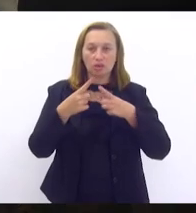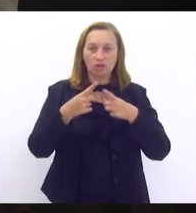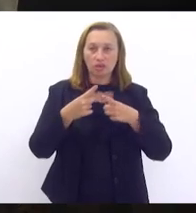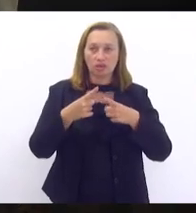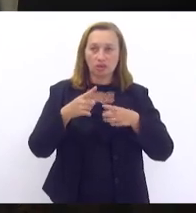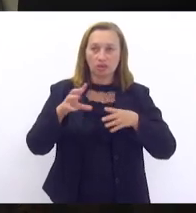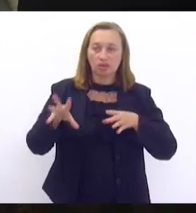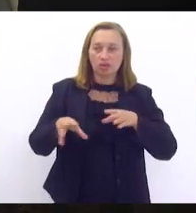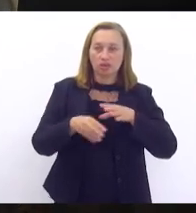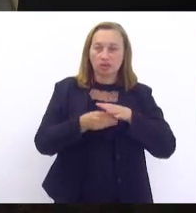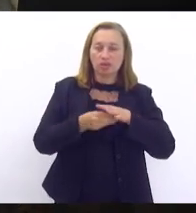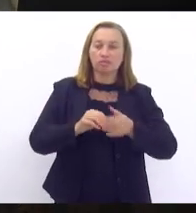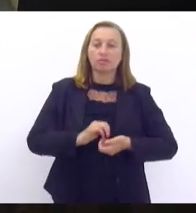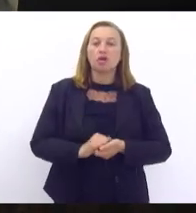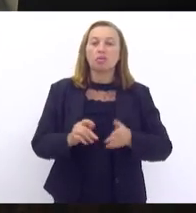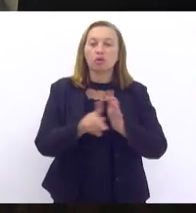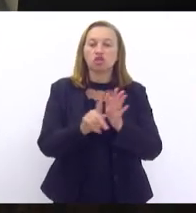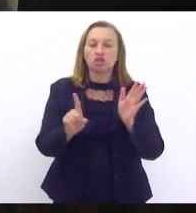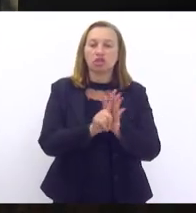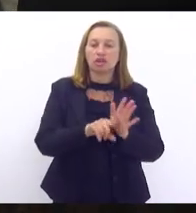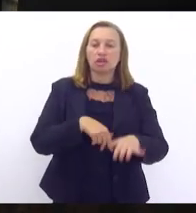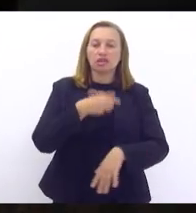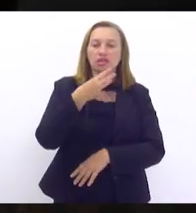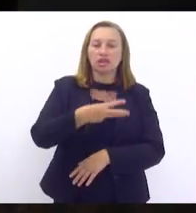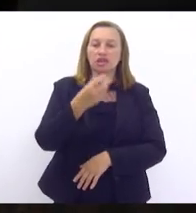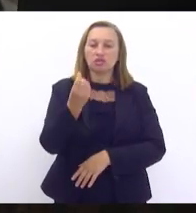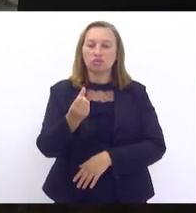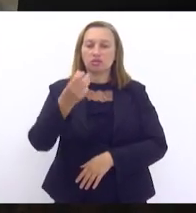assim emendada. Projeto de lei número